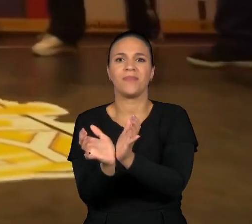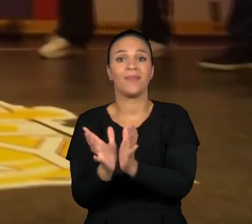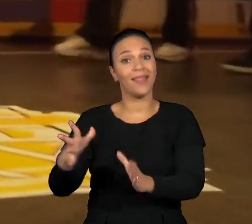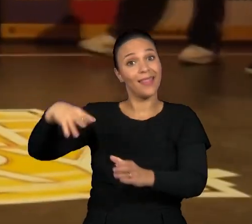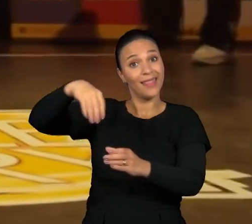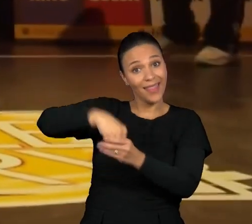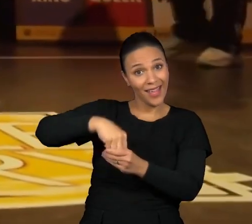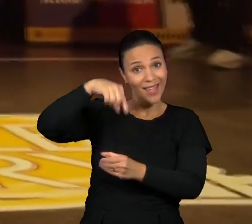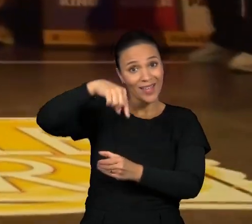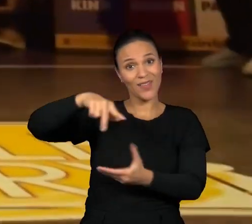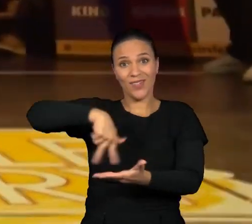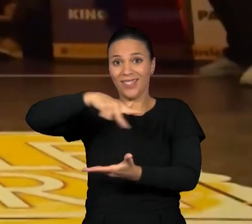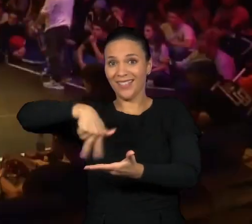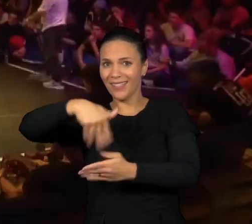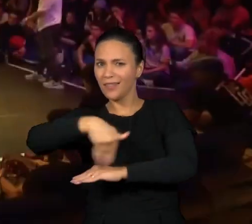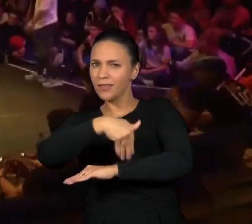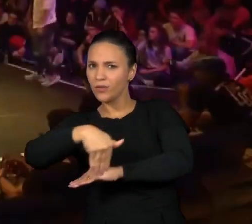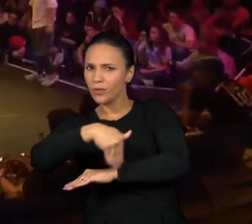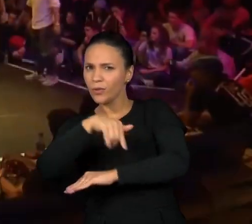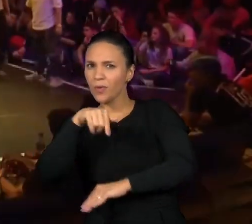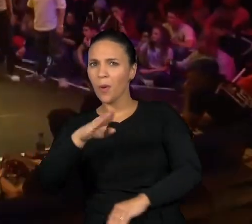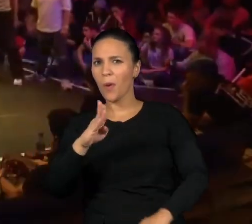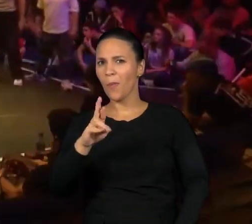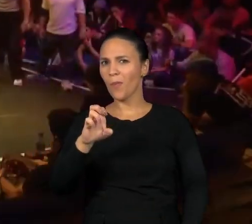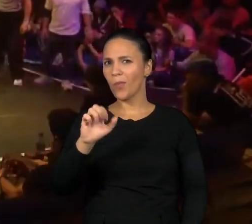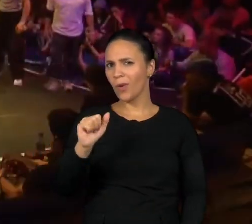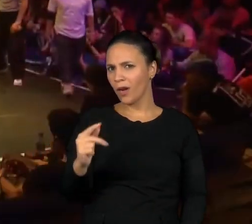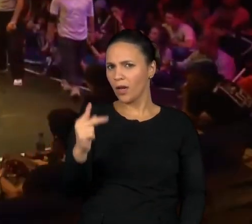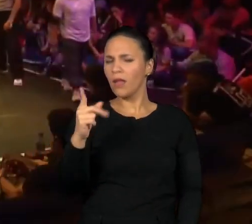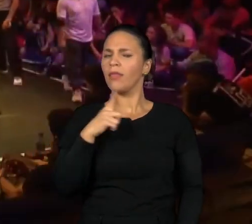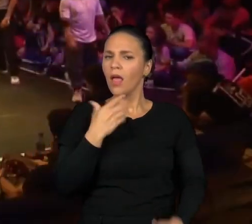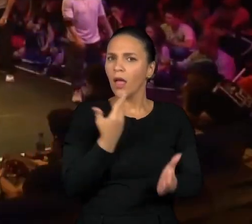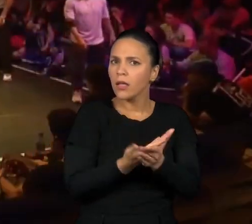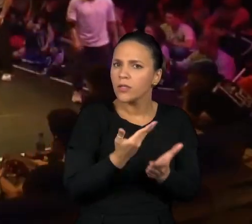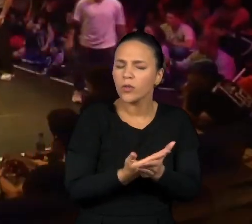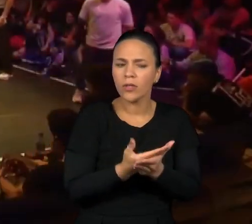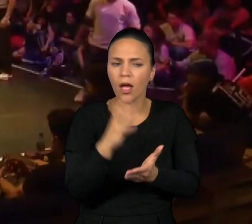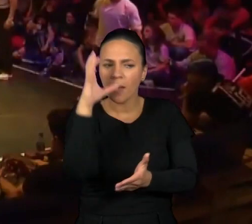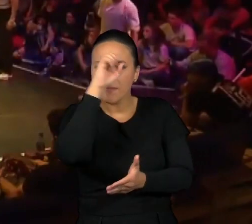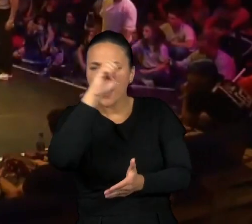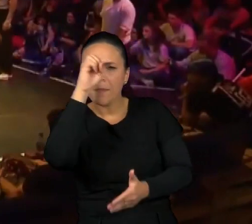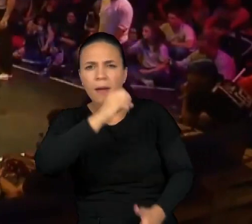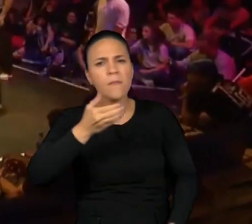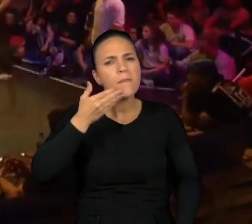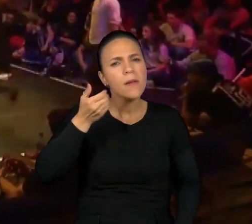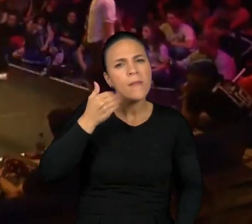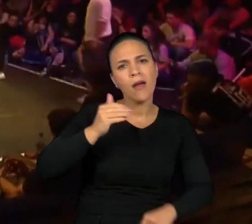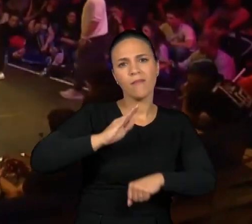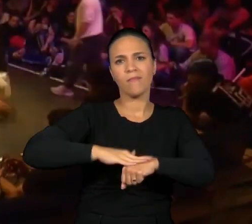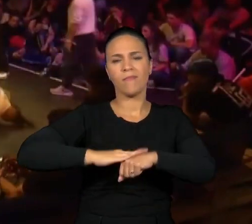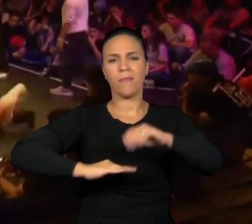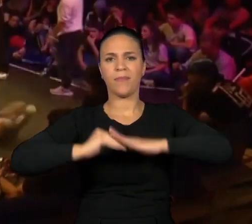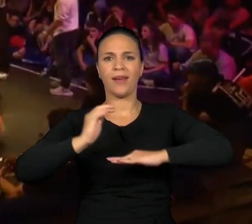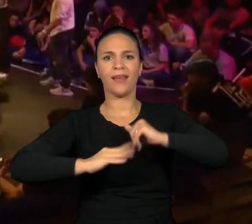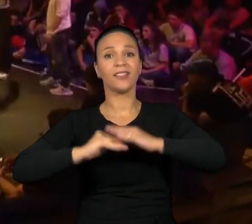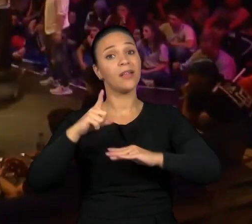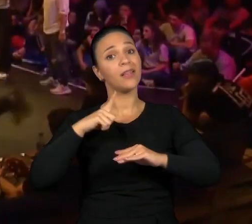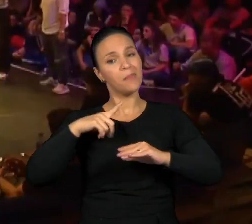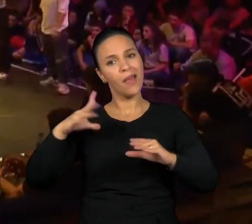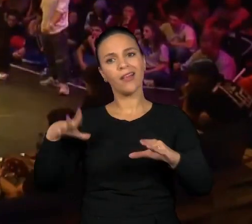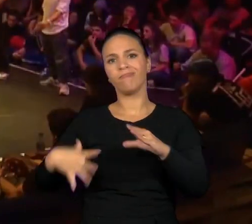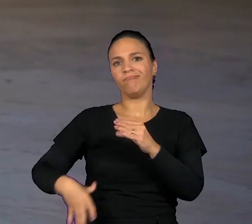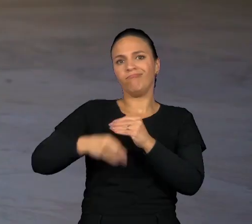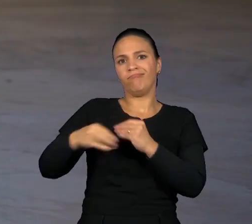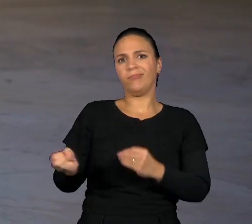estilo breaking que você estuda, aprende, executa e também traz algo novo dentro daquilo. Eu sempre tive que correr